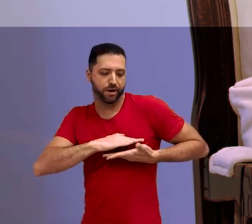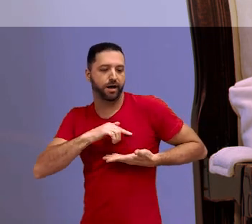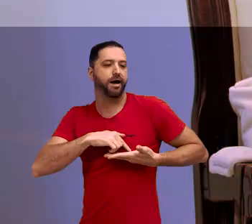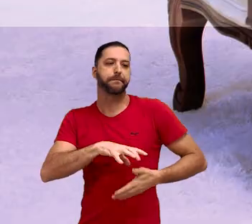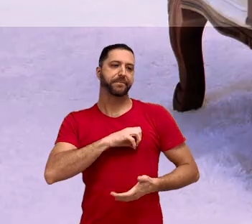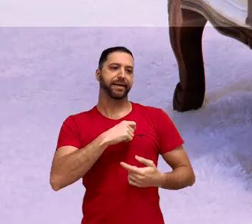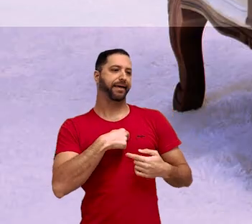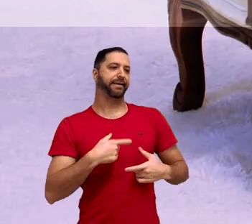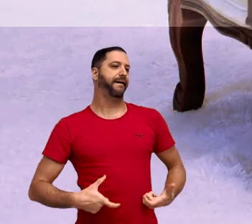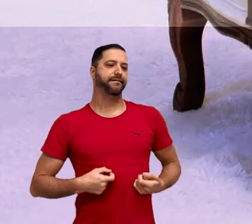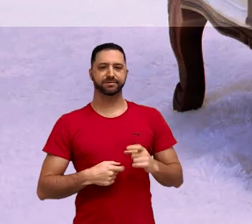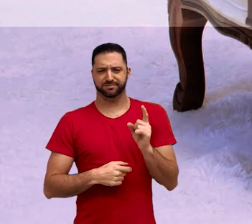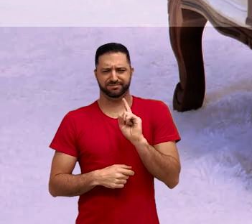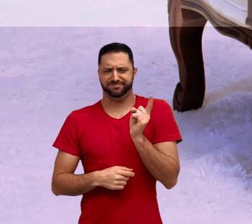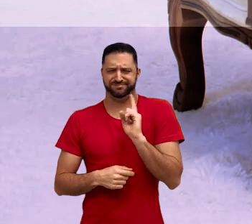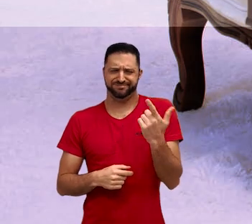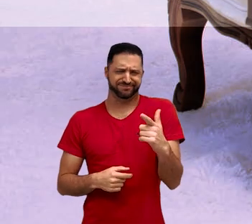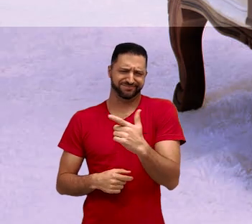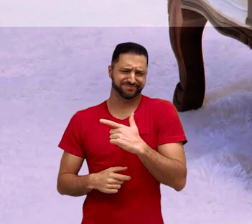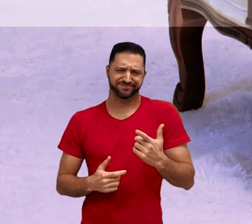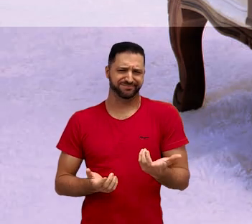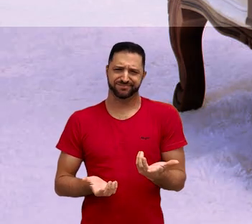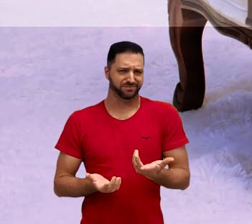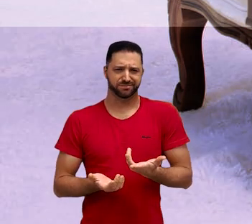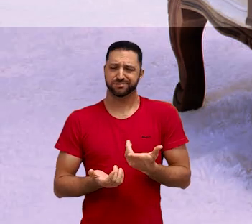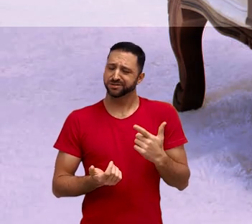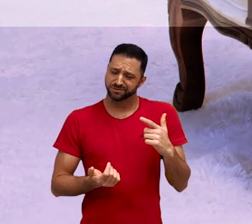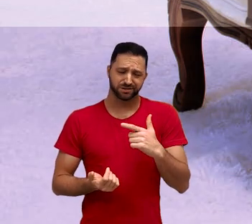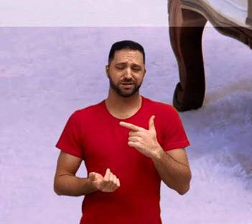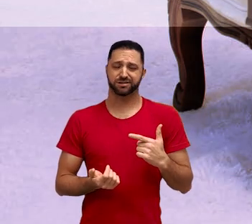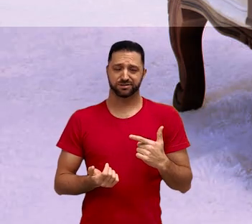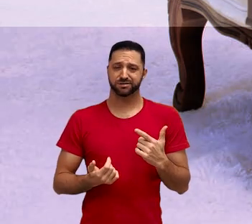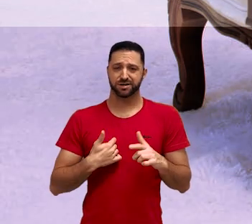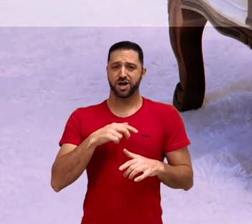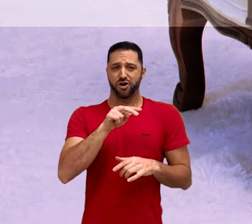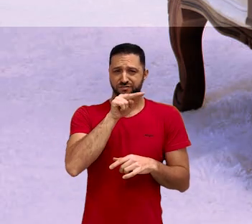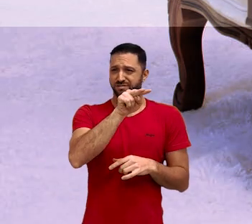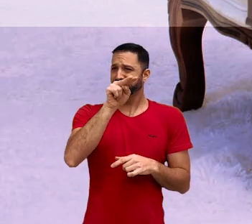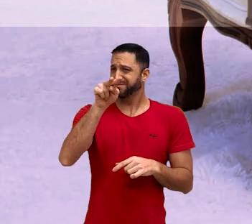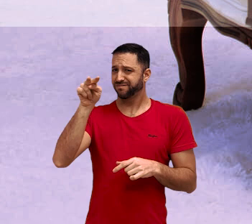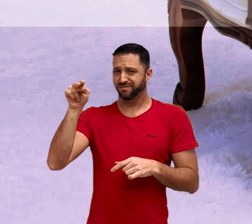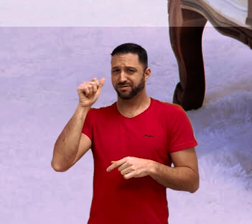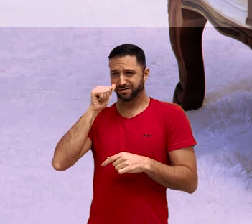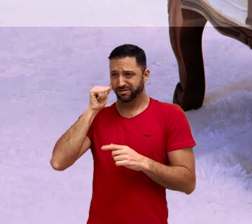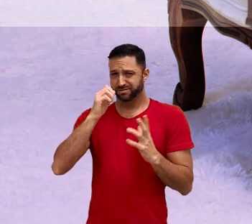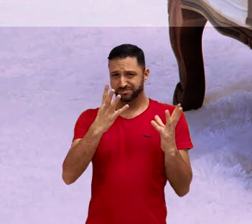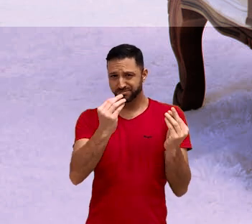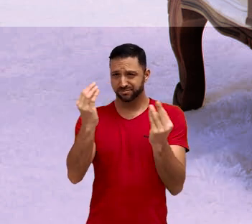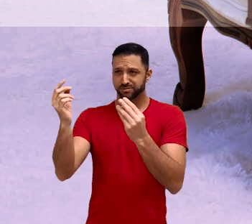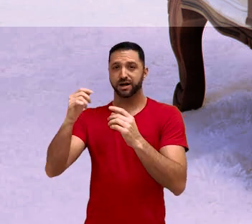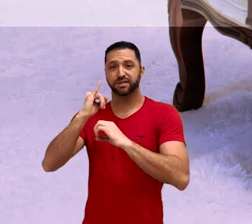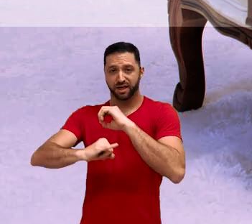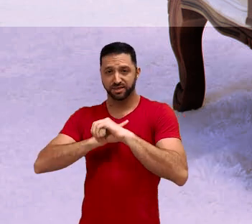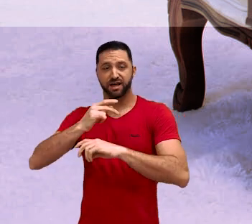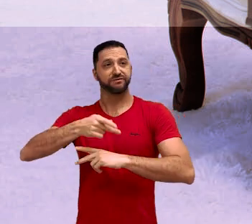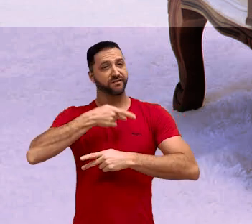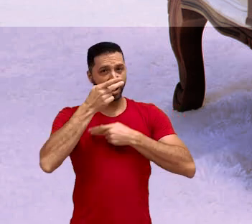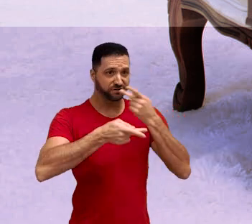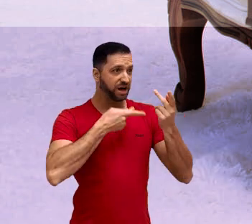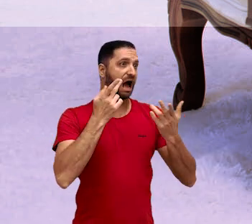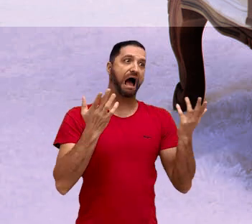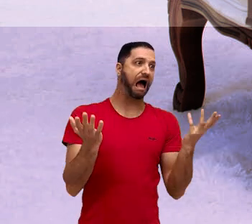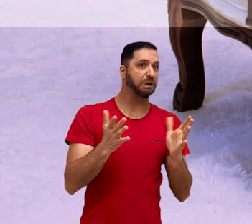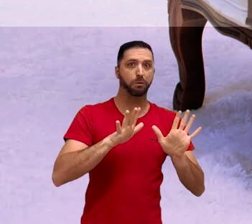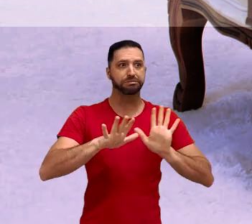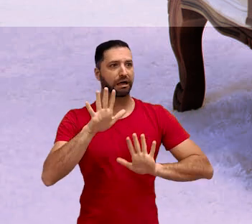que eu preconizo. Olha. Então, eu estou te falando de experiência, tá bem? Então, eu só te trago para prestar atenção, porque eu vejo muitas mulheres,